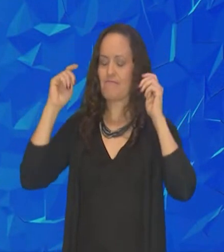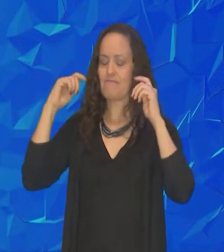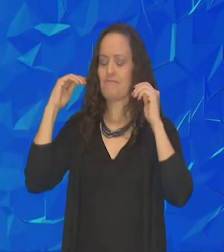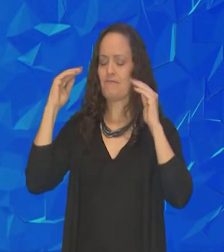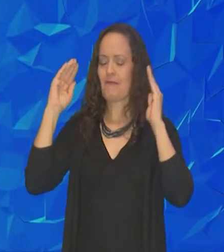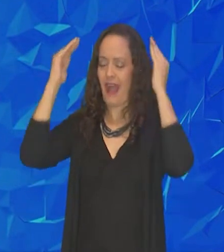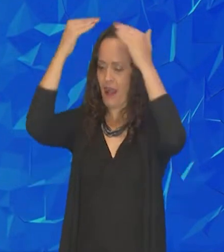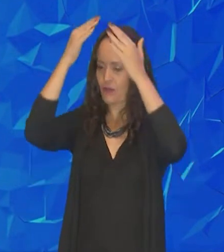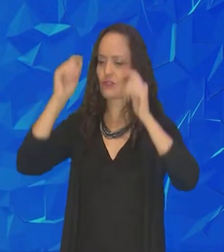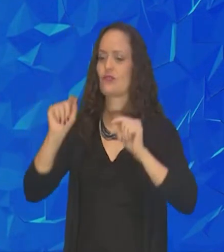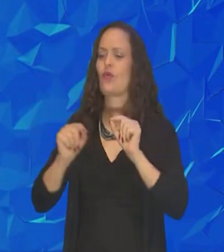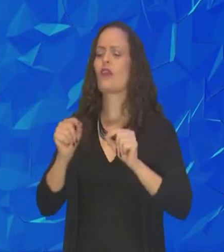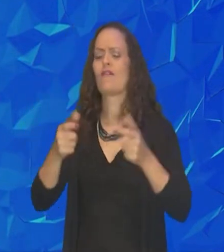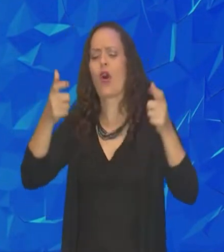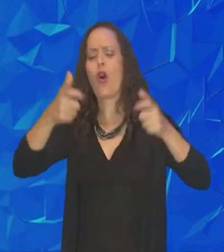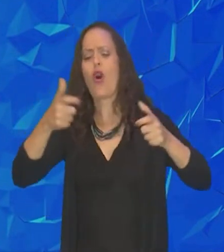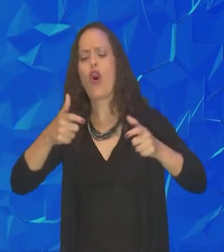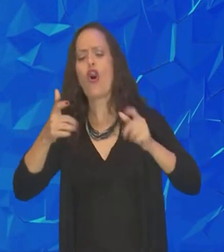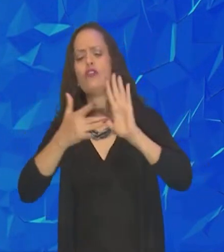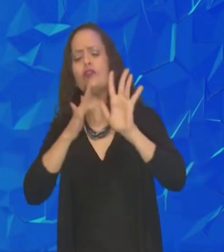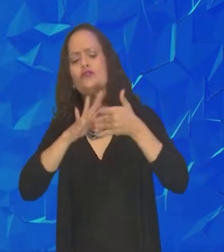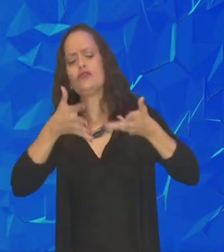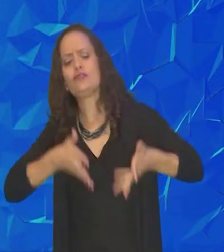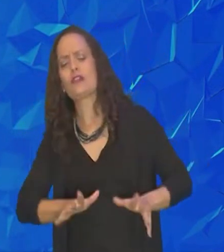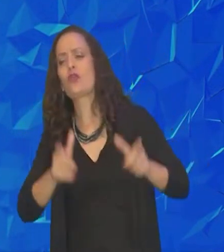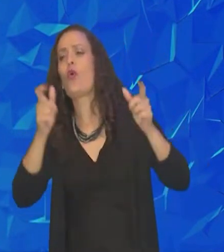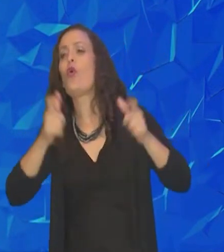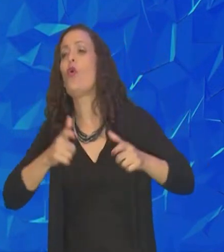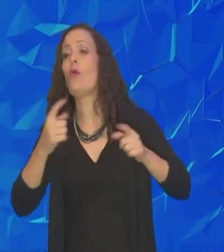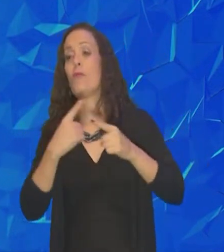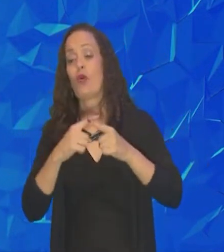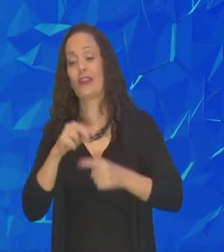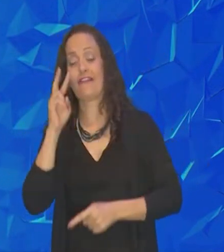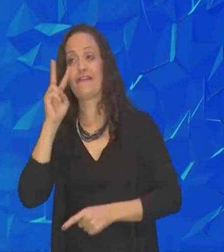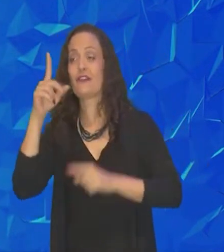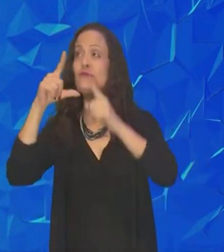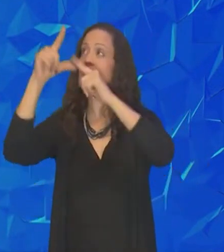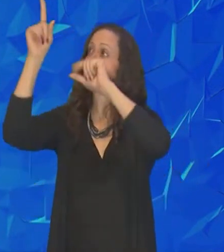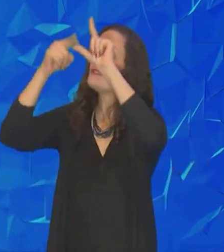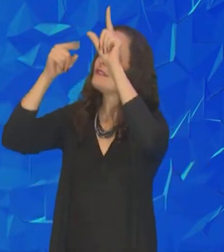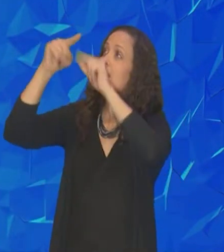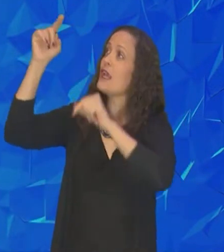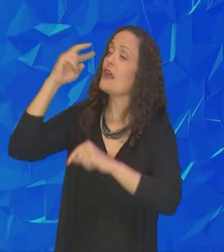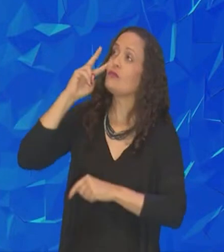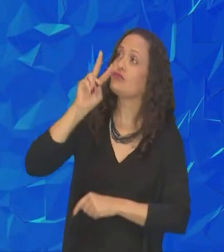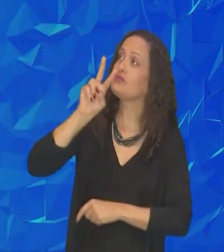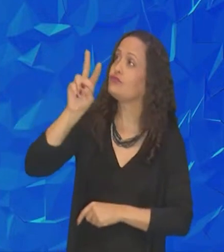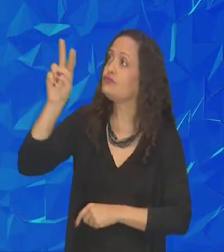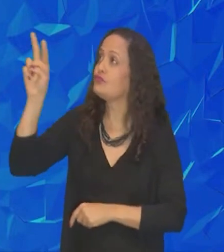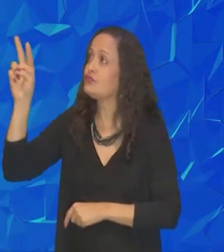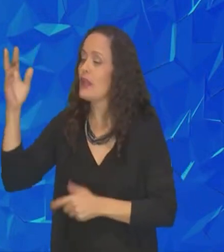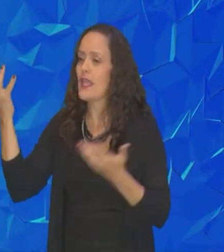perguntavam: onde está o recém-nascido rei dos judeus? Porque vimos a sua estrela no Oriente e viemos para adorá-lo.